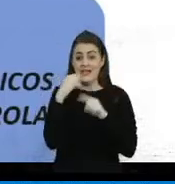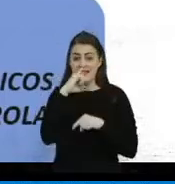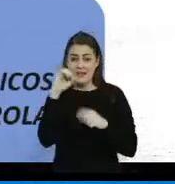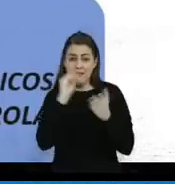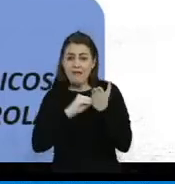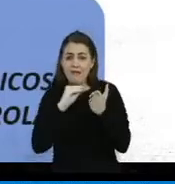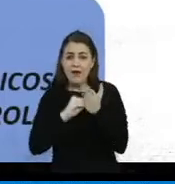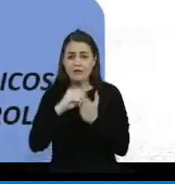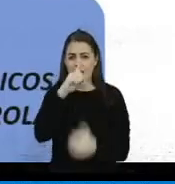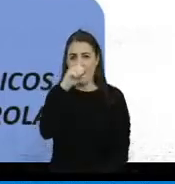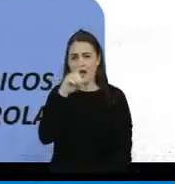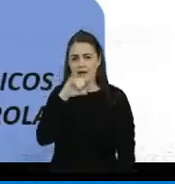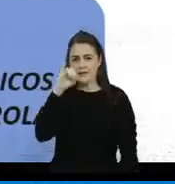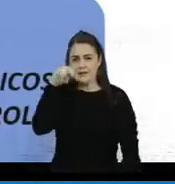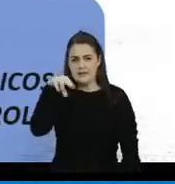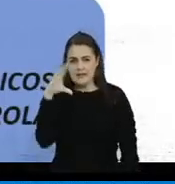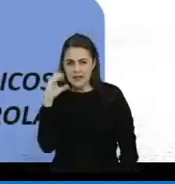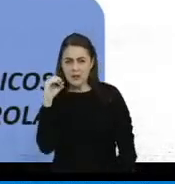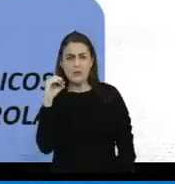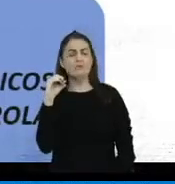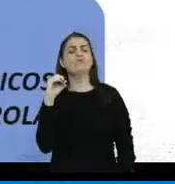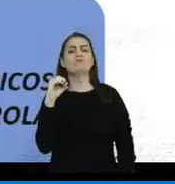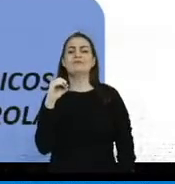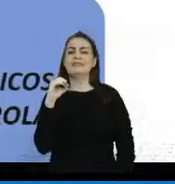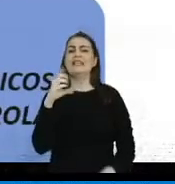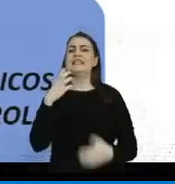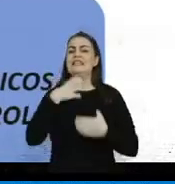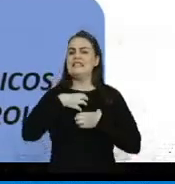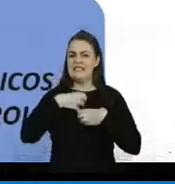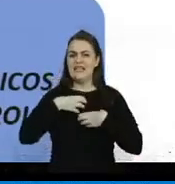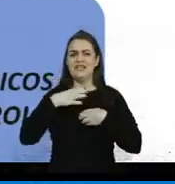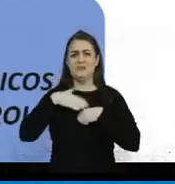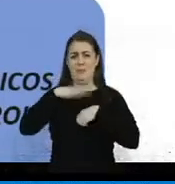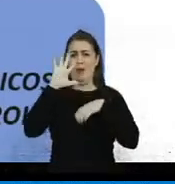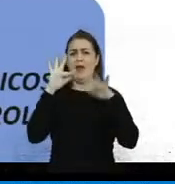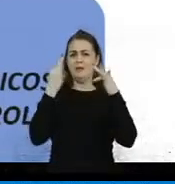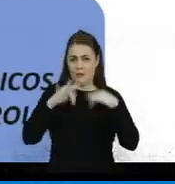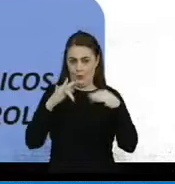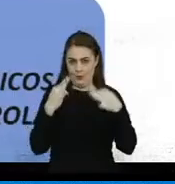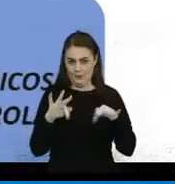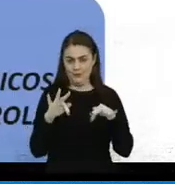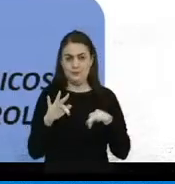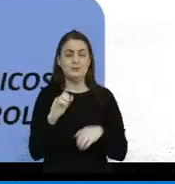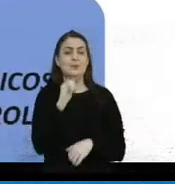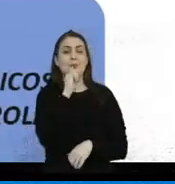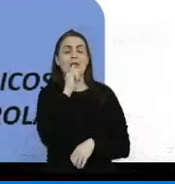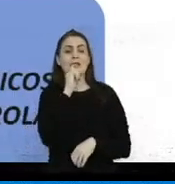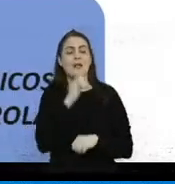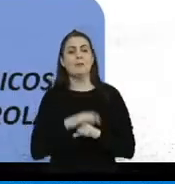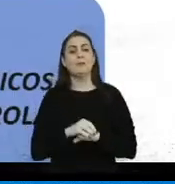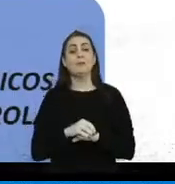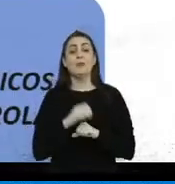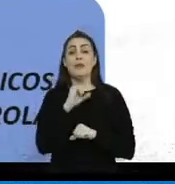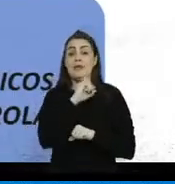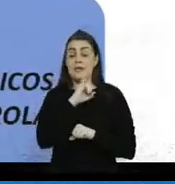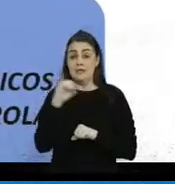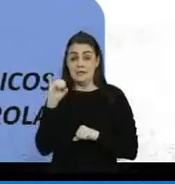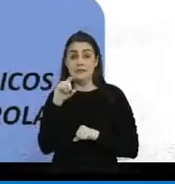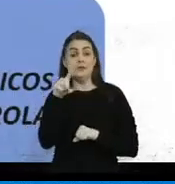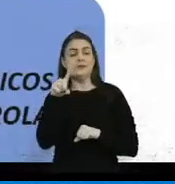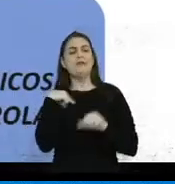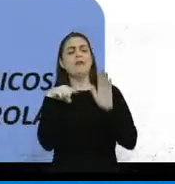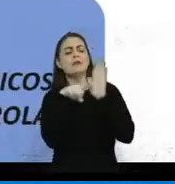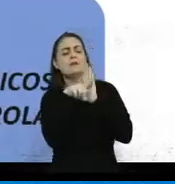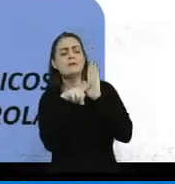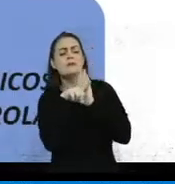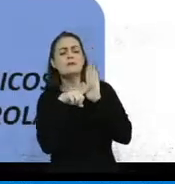Então, se você fez exame de sangue e tem lá um zinco abaixo de 80, é importante enriquecer a